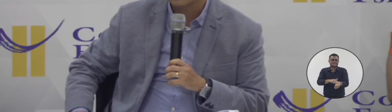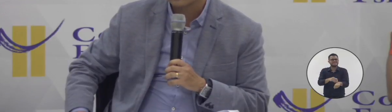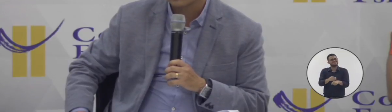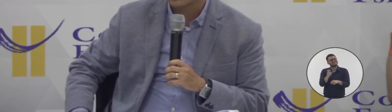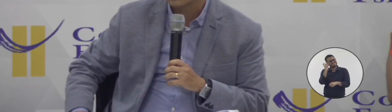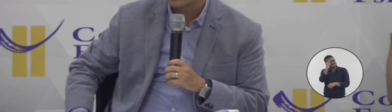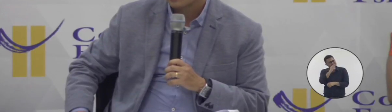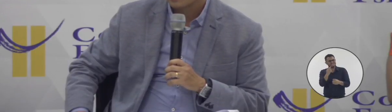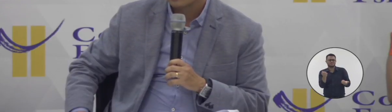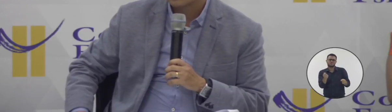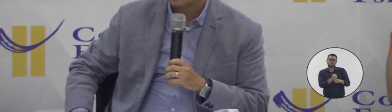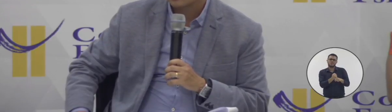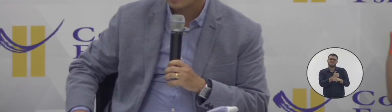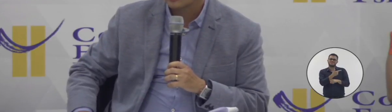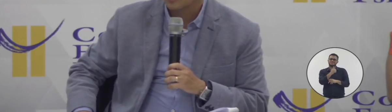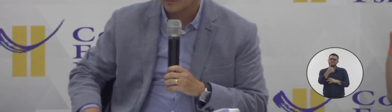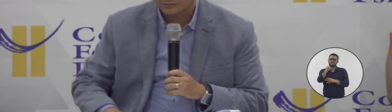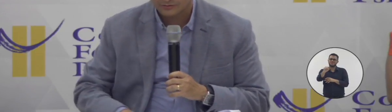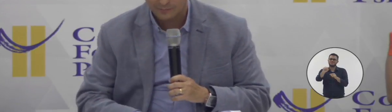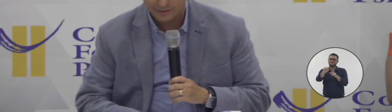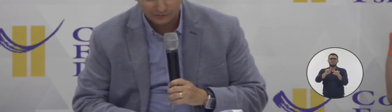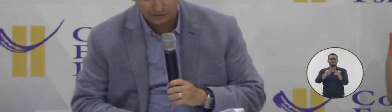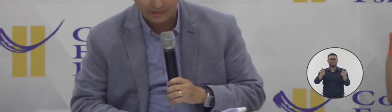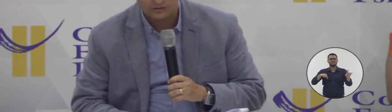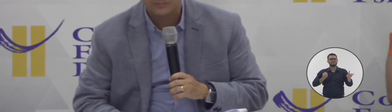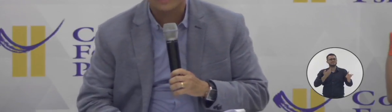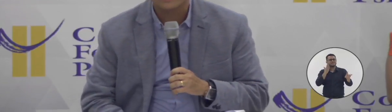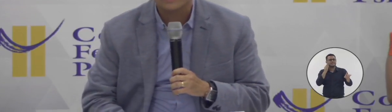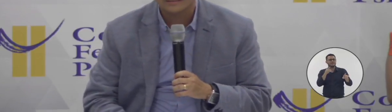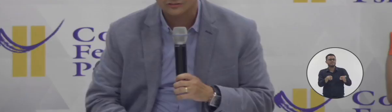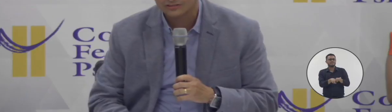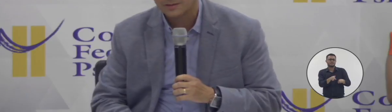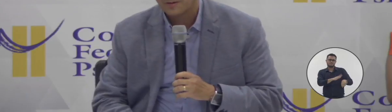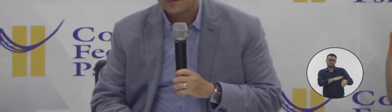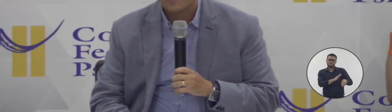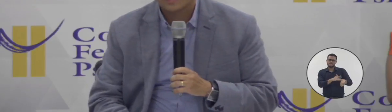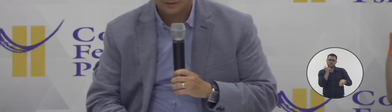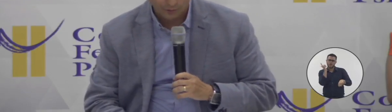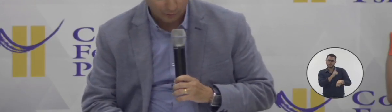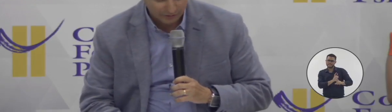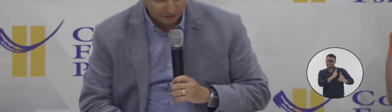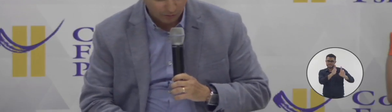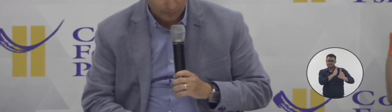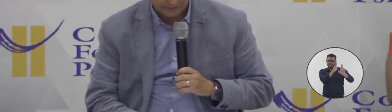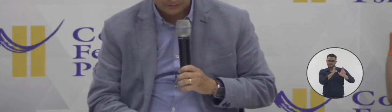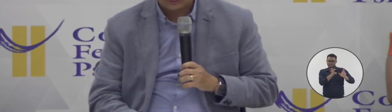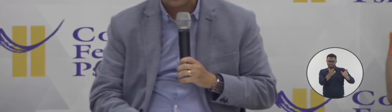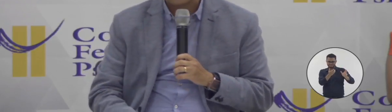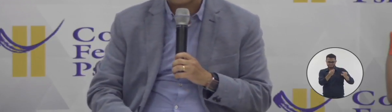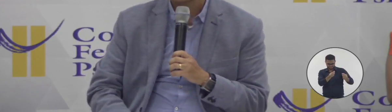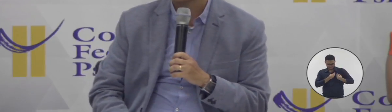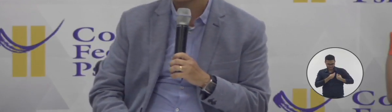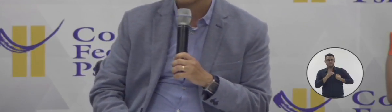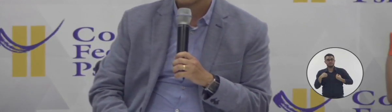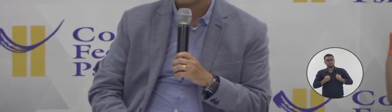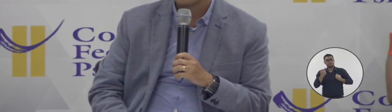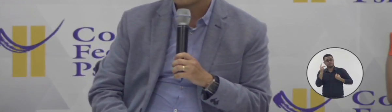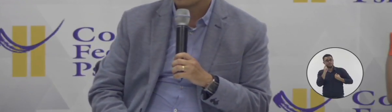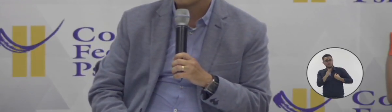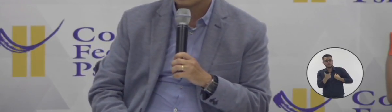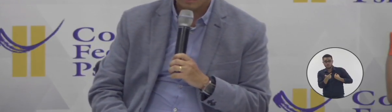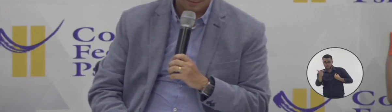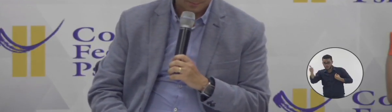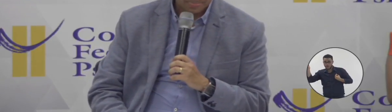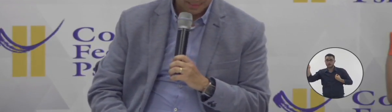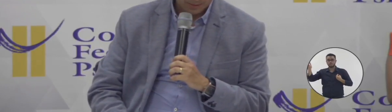ano 2018, é antes de mais nada um momento também de nos dar esperanças para que outras regulamentações como essa